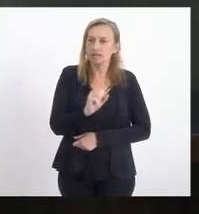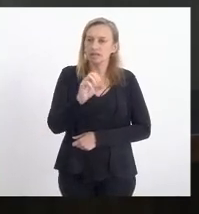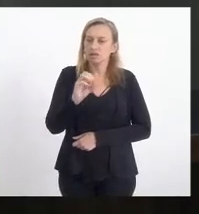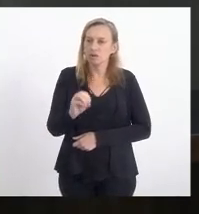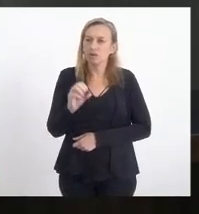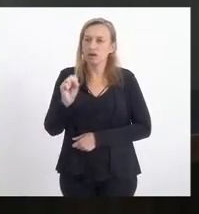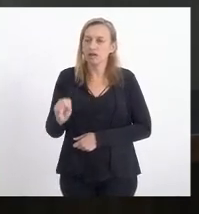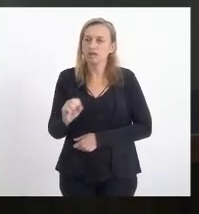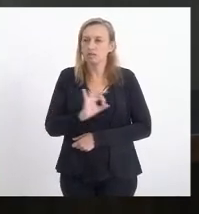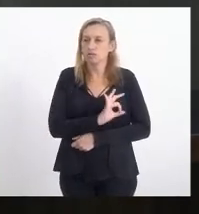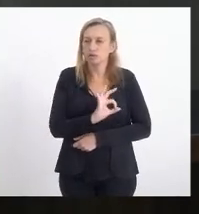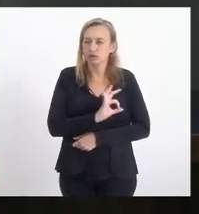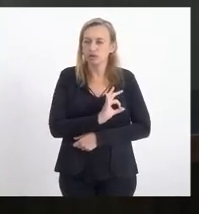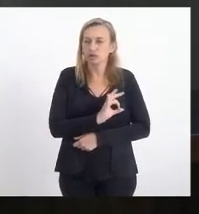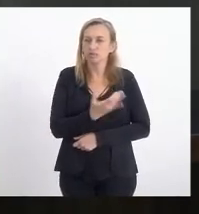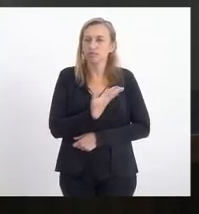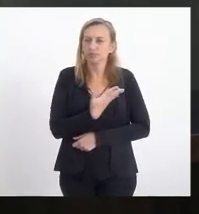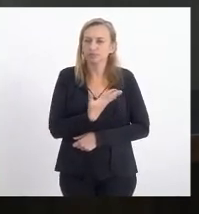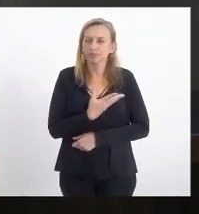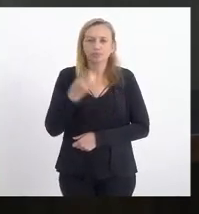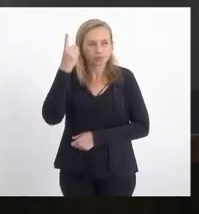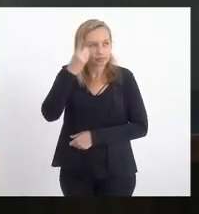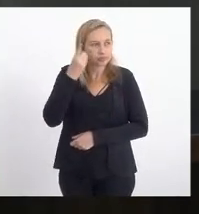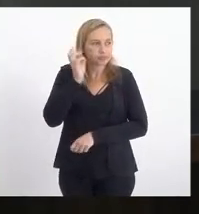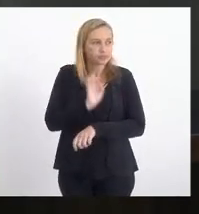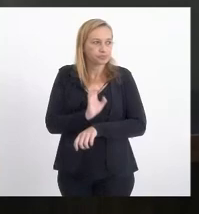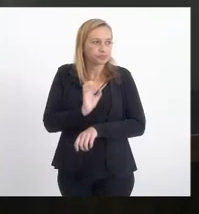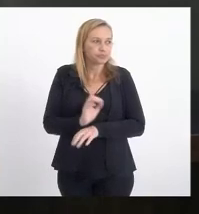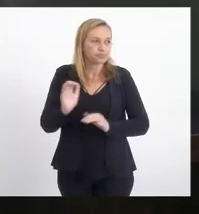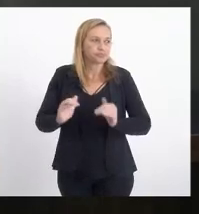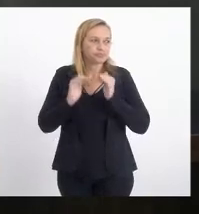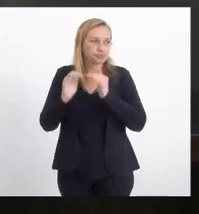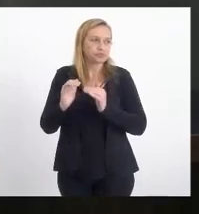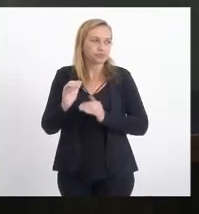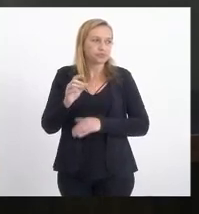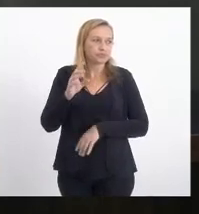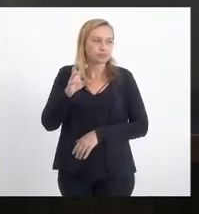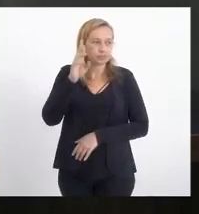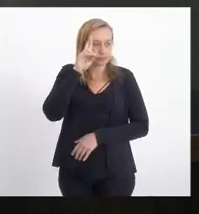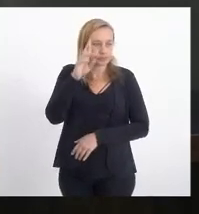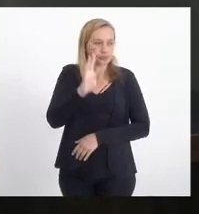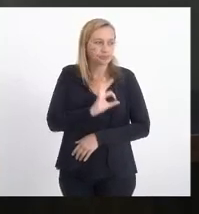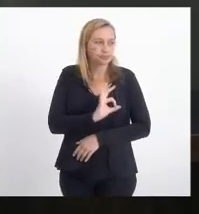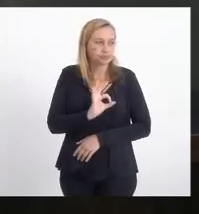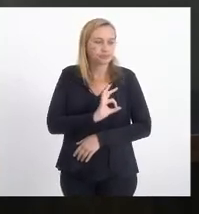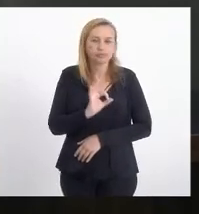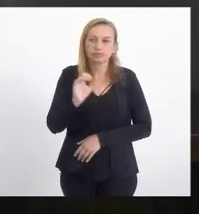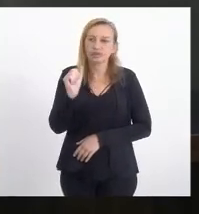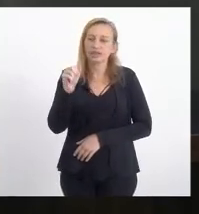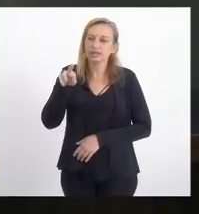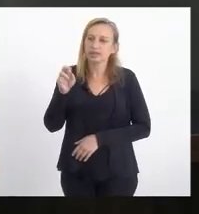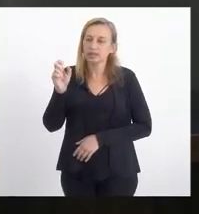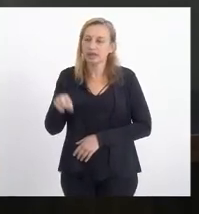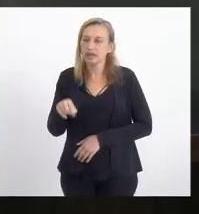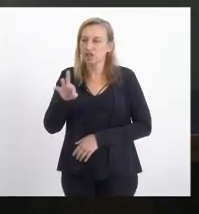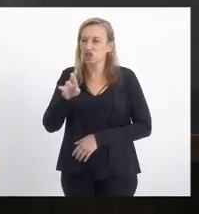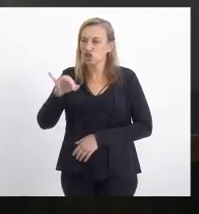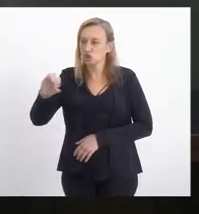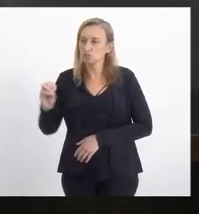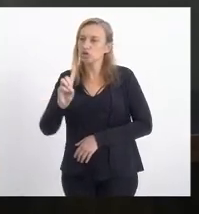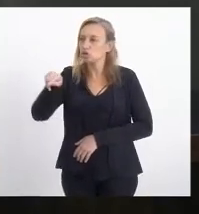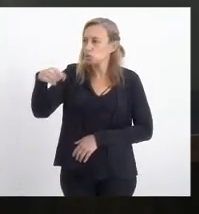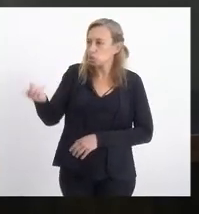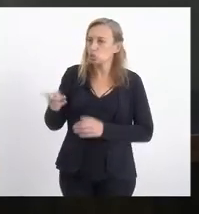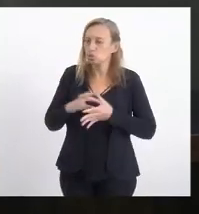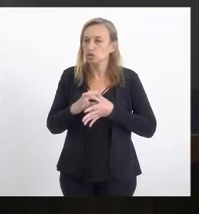ao meu amigo deputado estadual suplente tenente da Silva André rios e Outros